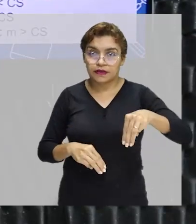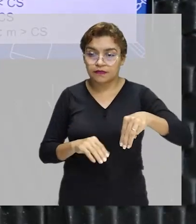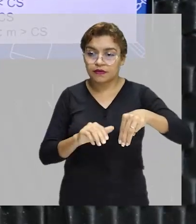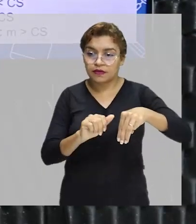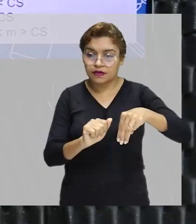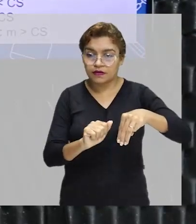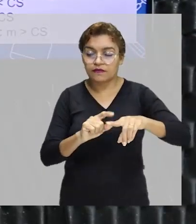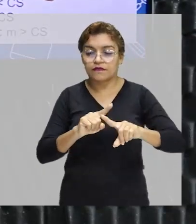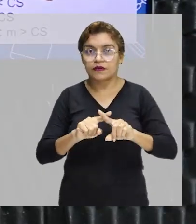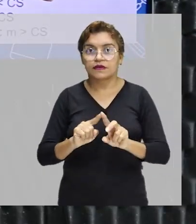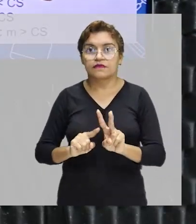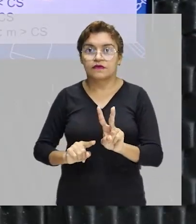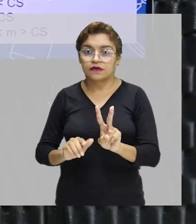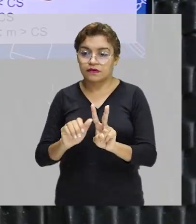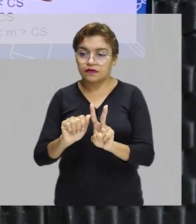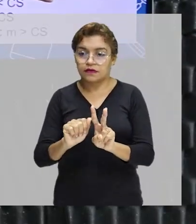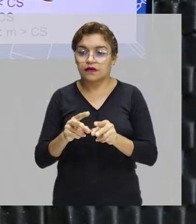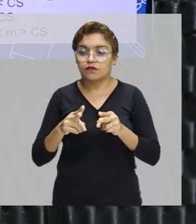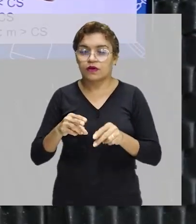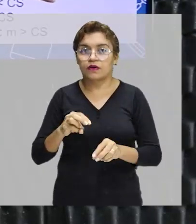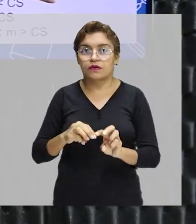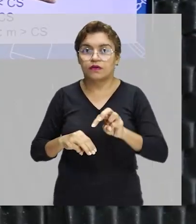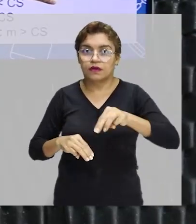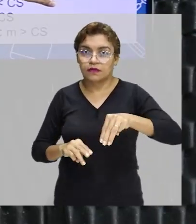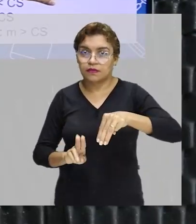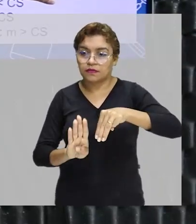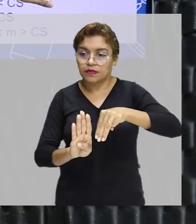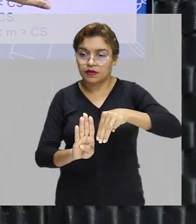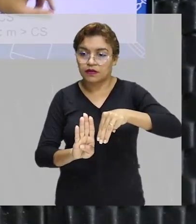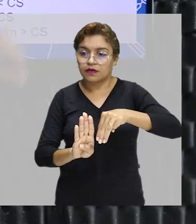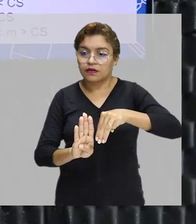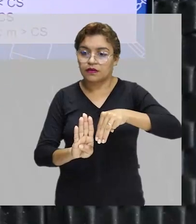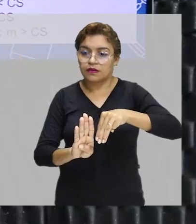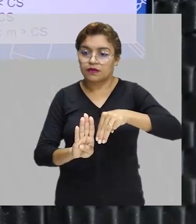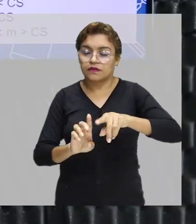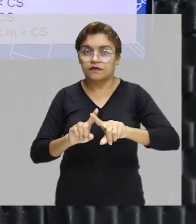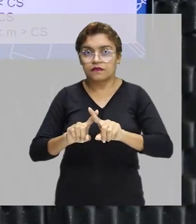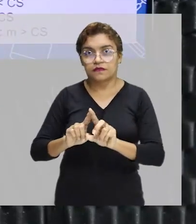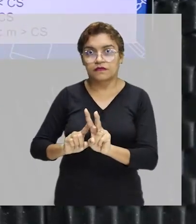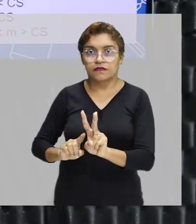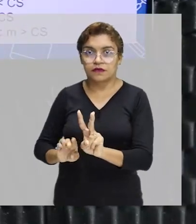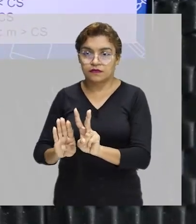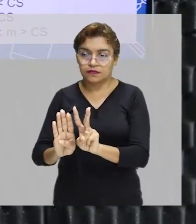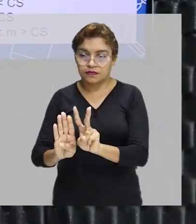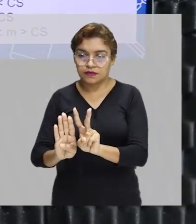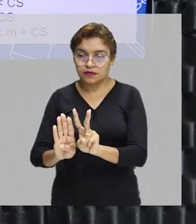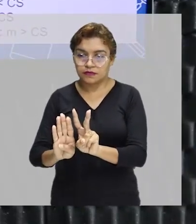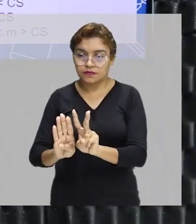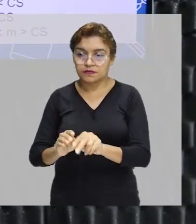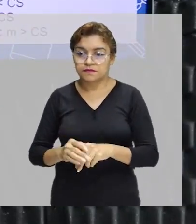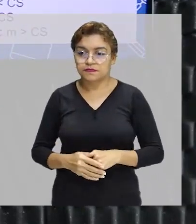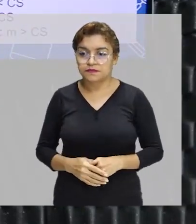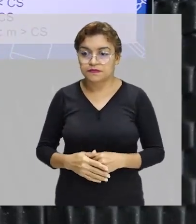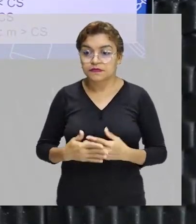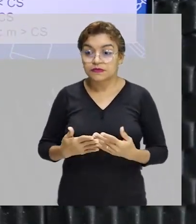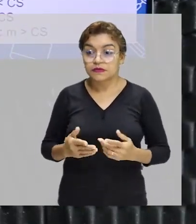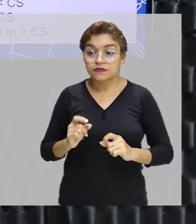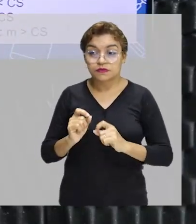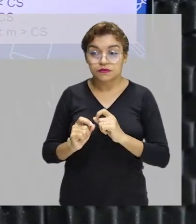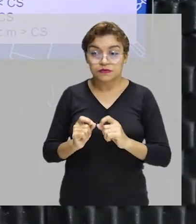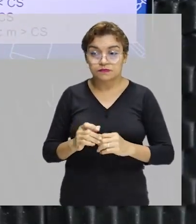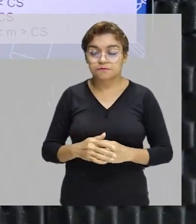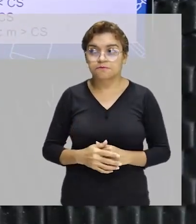volume inicial, e vai ser igual a molaridade final vezes volume final. Para uma mistura de soluções de